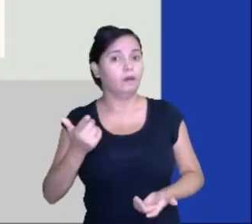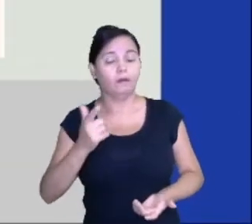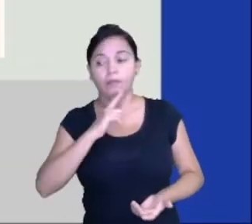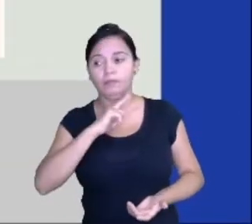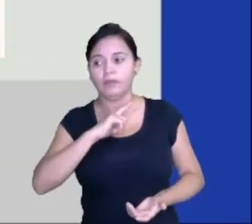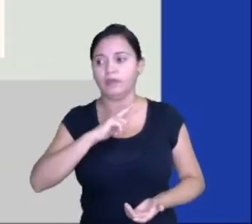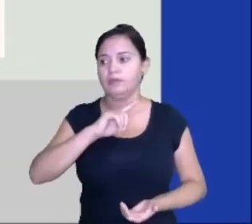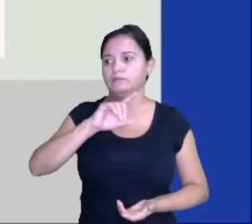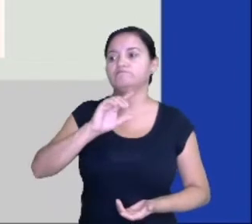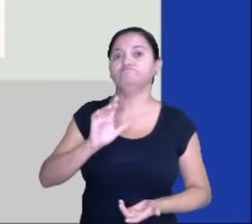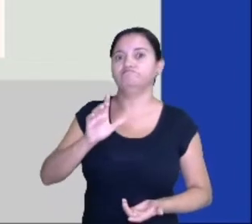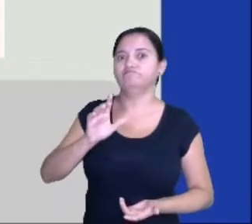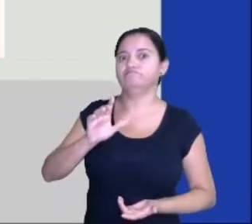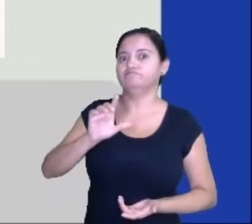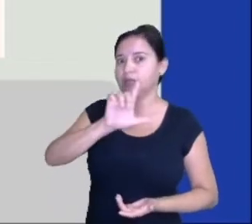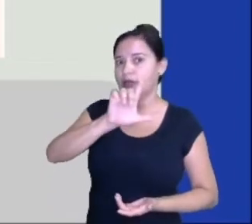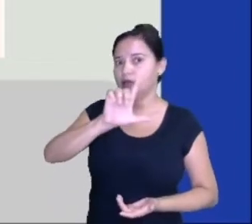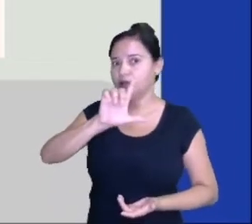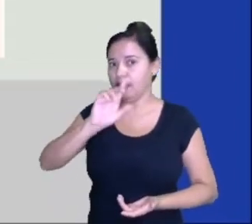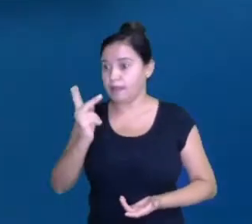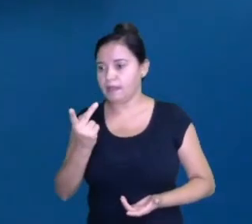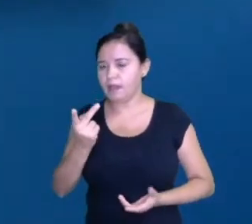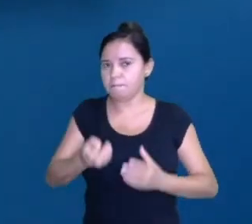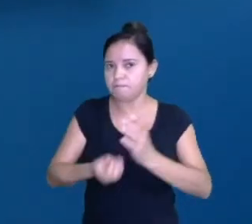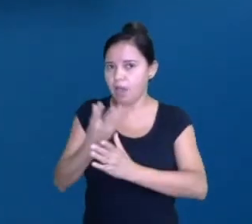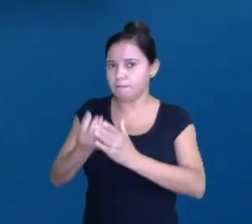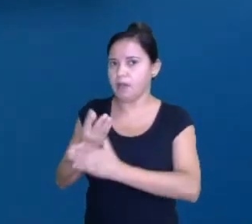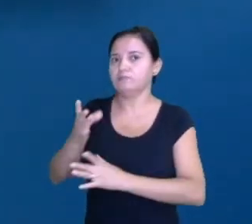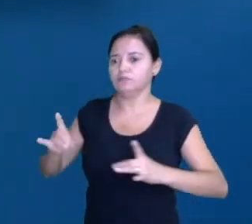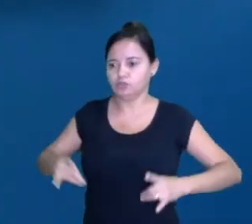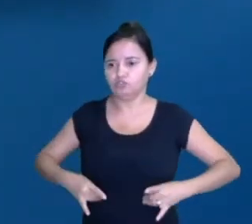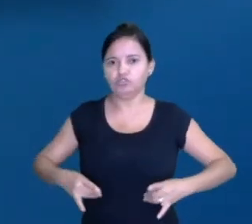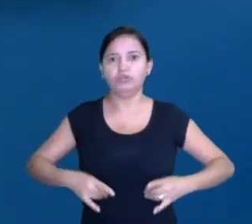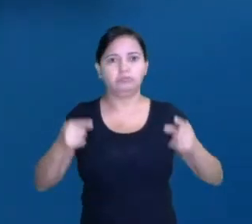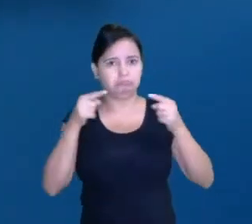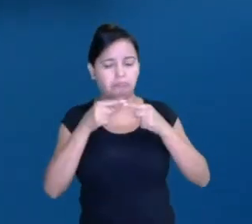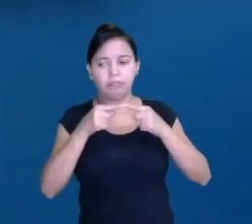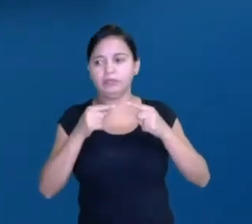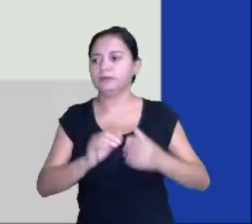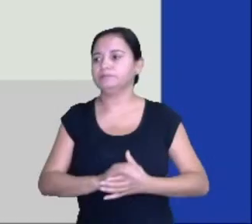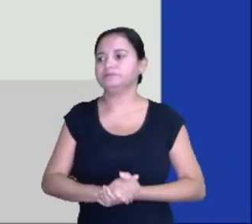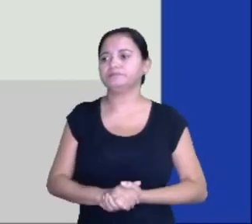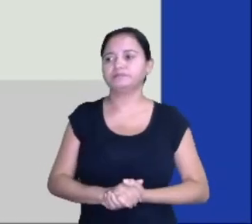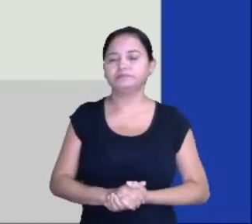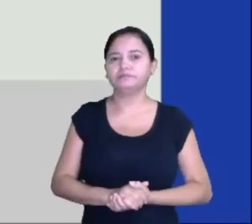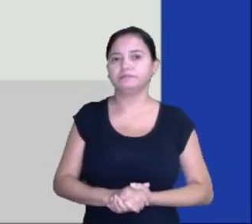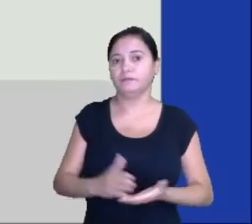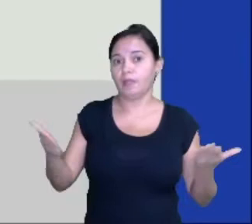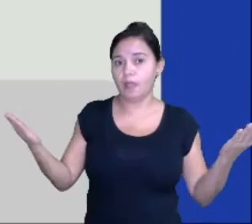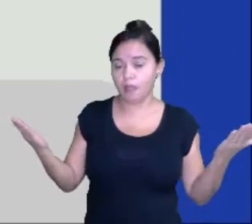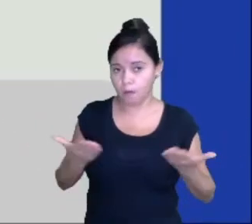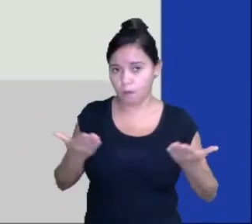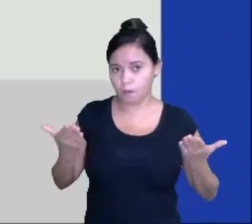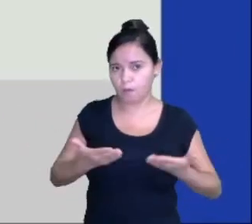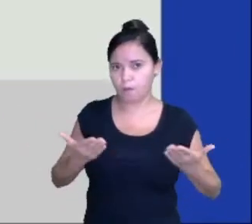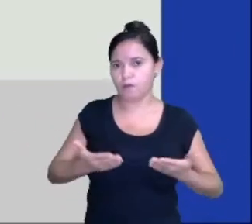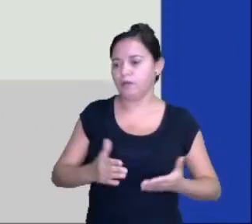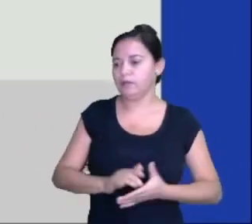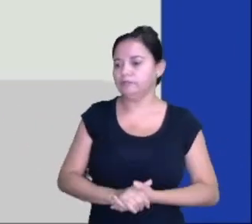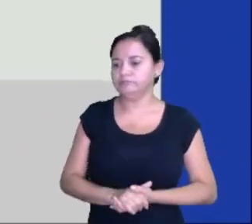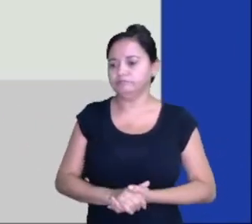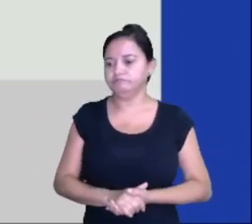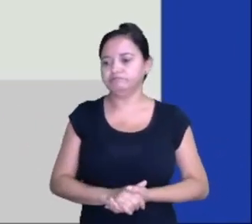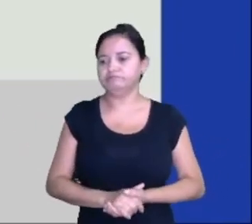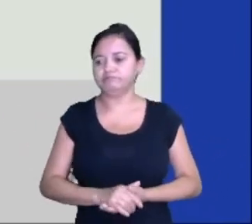LH estimula a produção de progesterona. Vamos para o nosso próximo slide, tá? E aqui, gente, a testosterona, que é